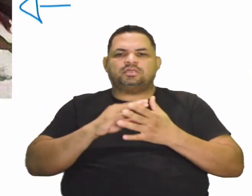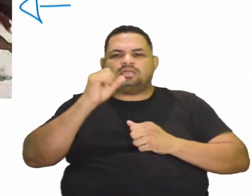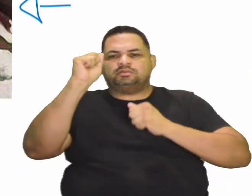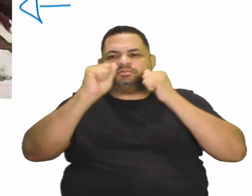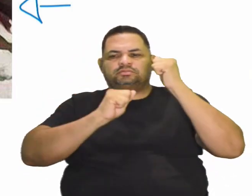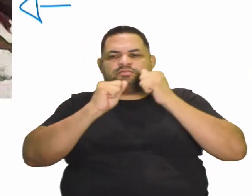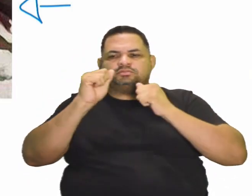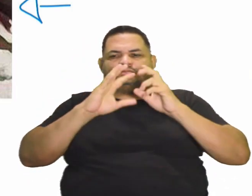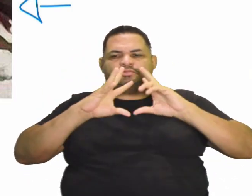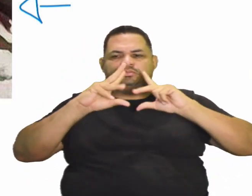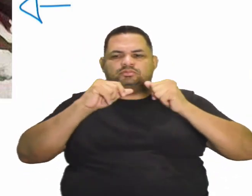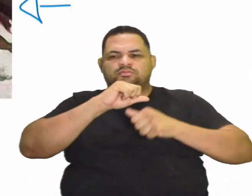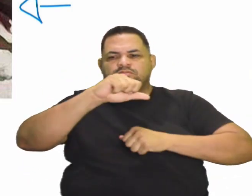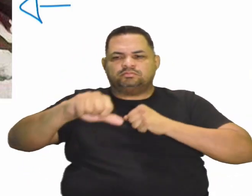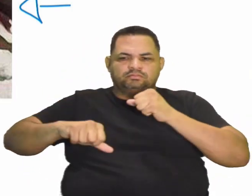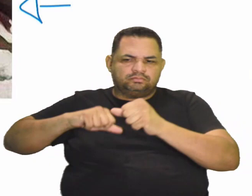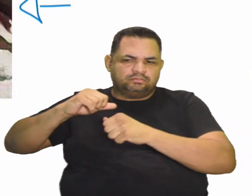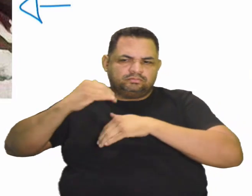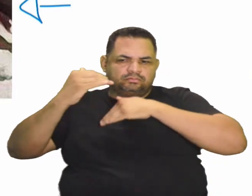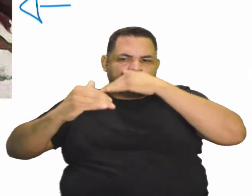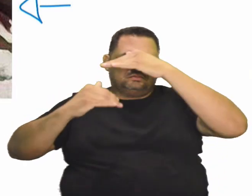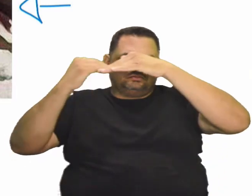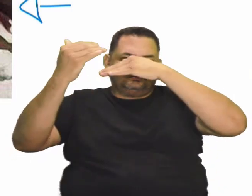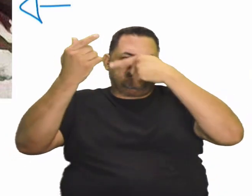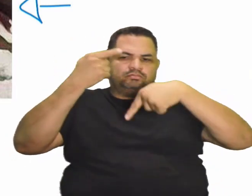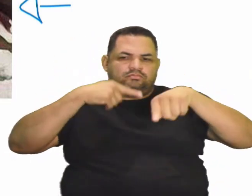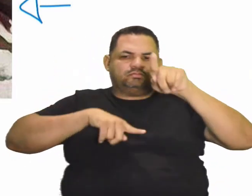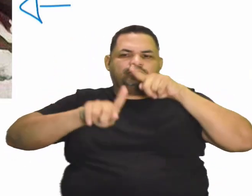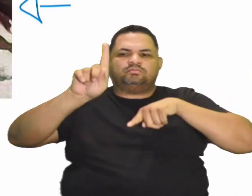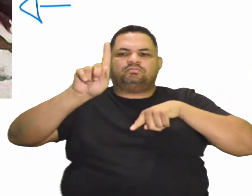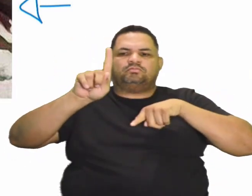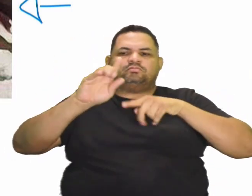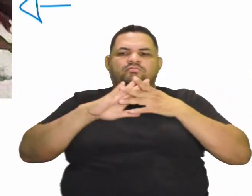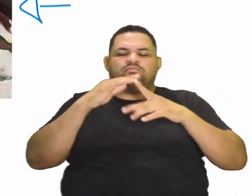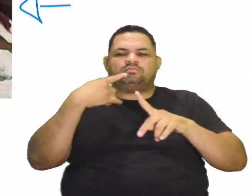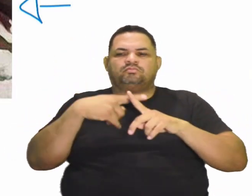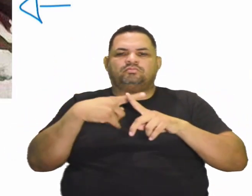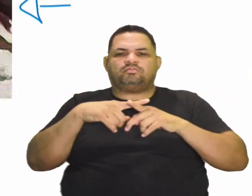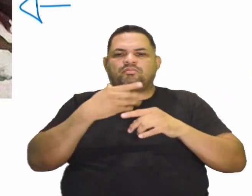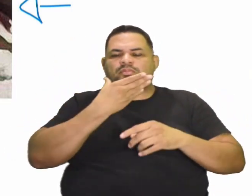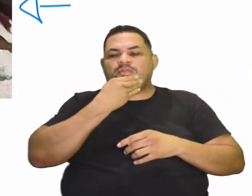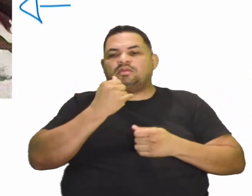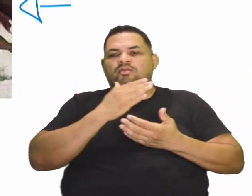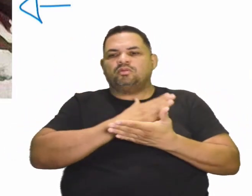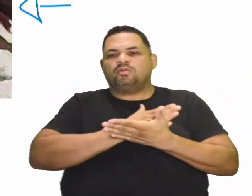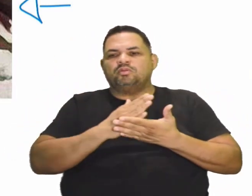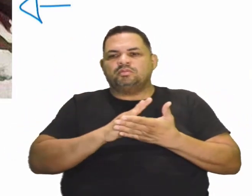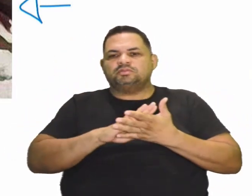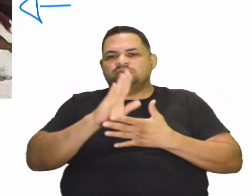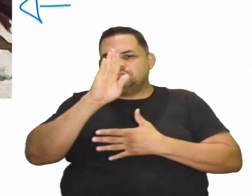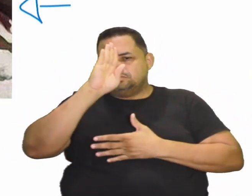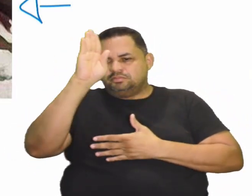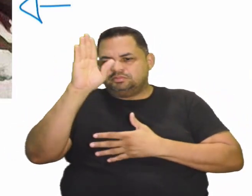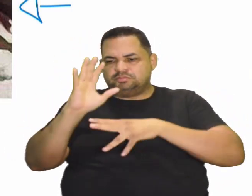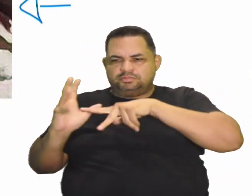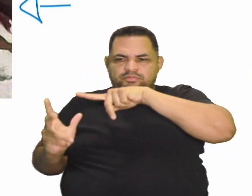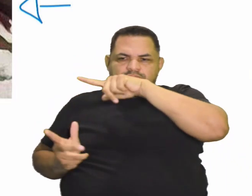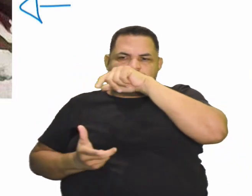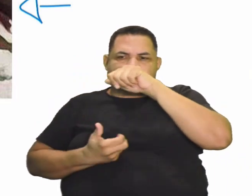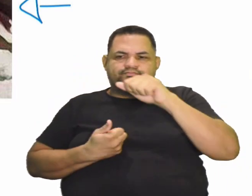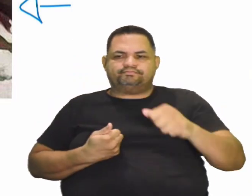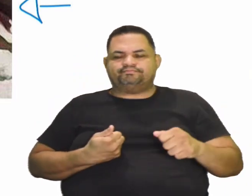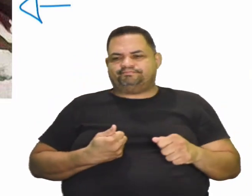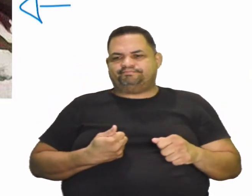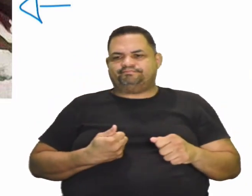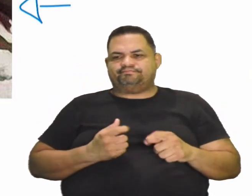isso está mudando, está avançando. Isso porque o homem passa a ser o centro do universo. Porém, ele não